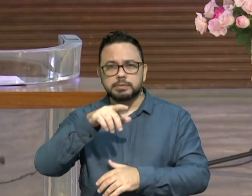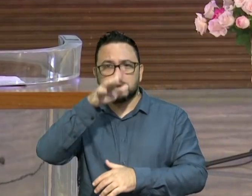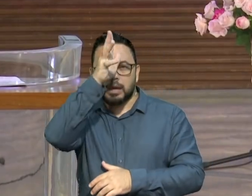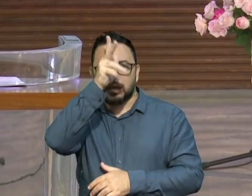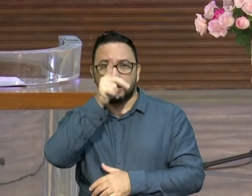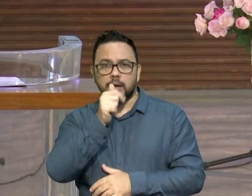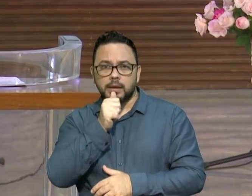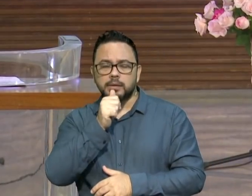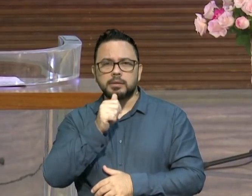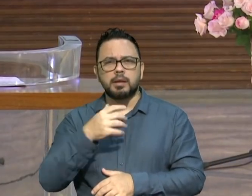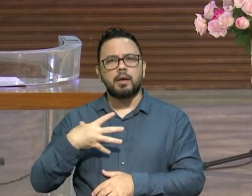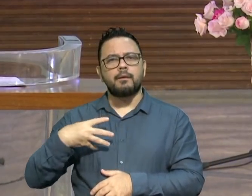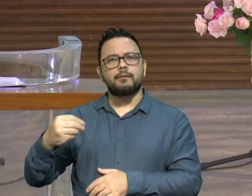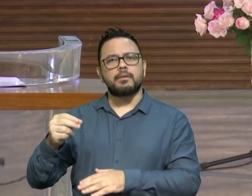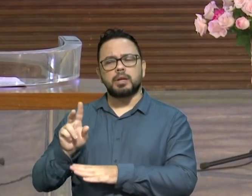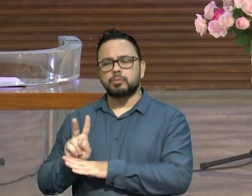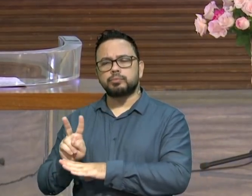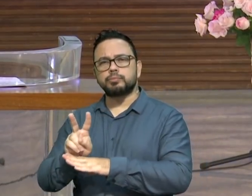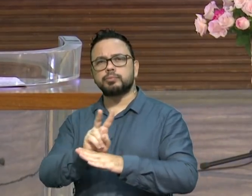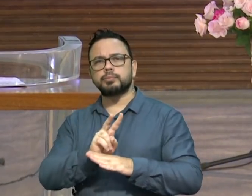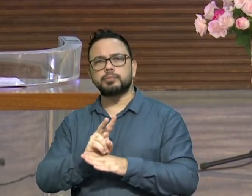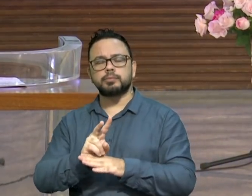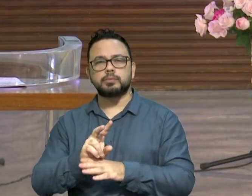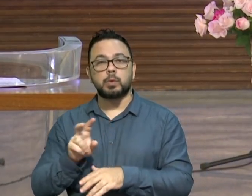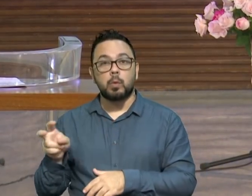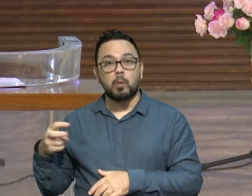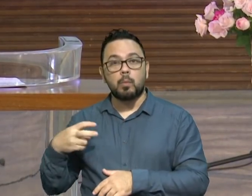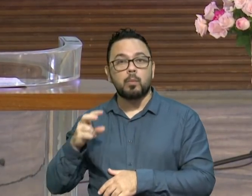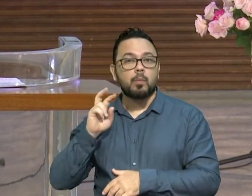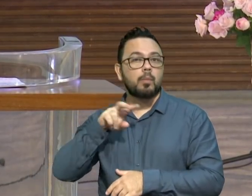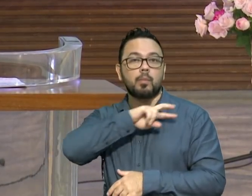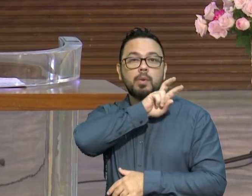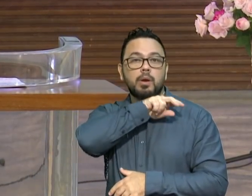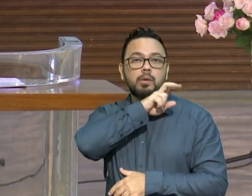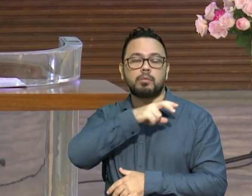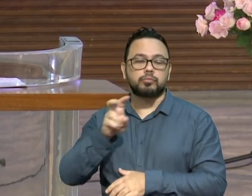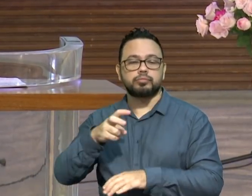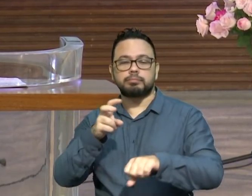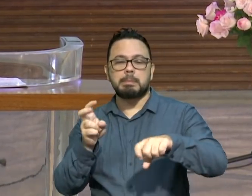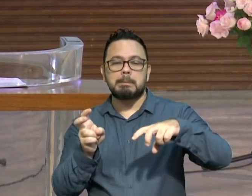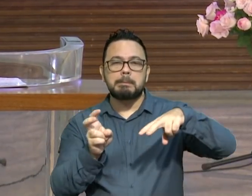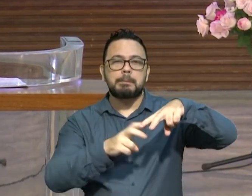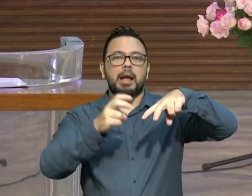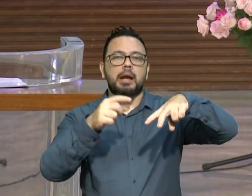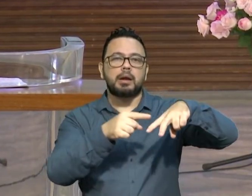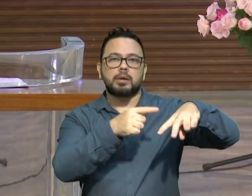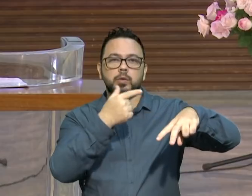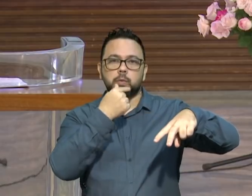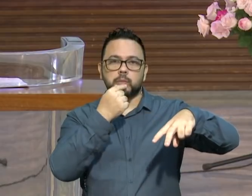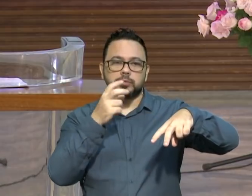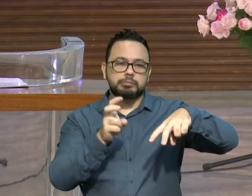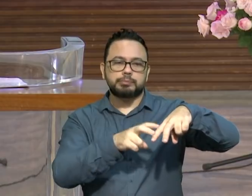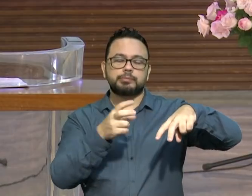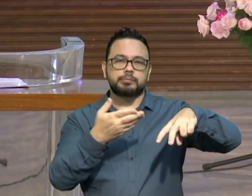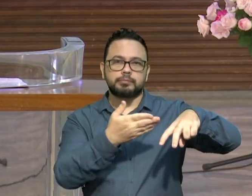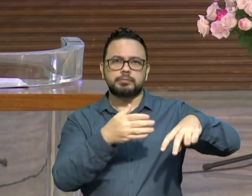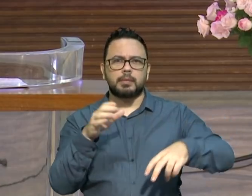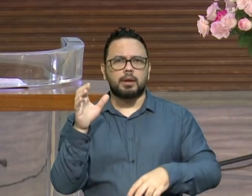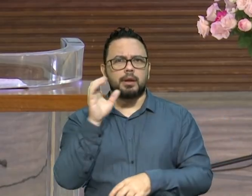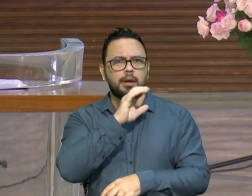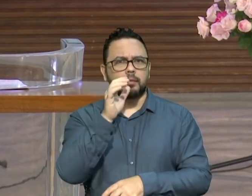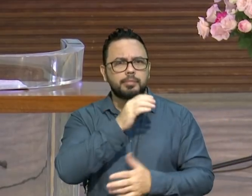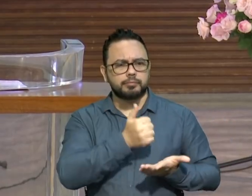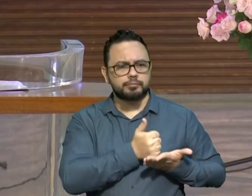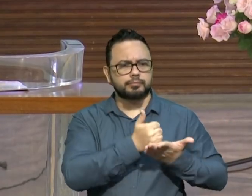cercar as galinhas e bom e uma cobra mordeu ele foi levado às pressas para o hospital regional